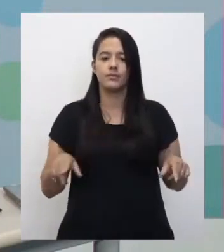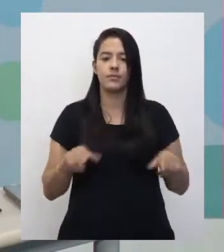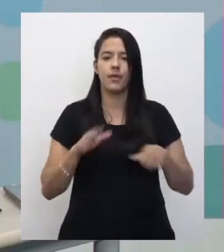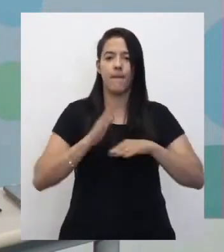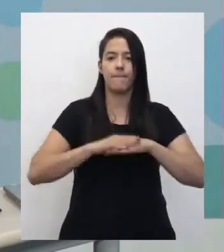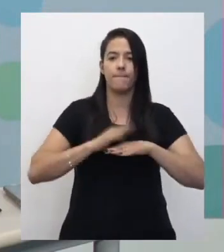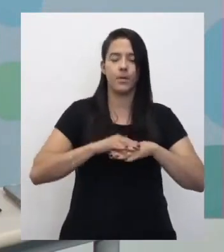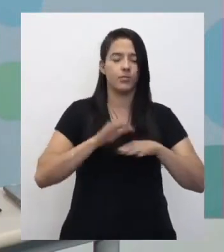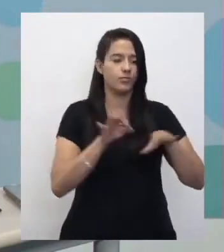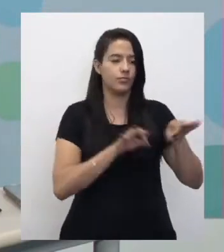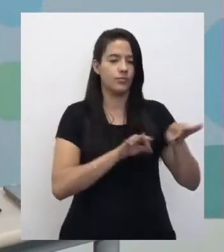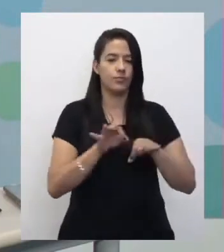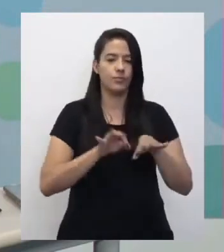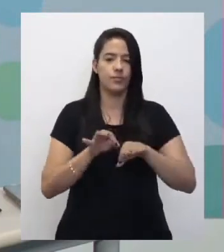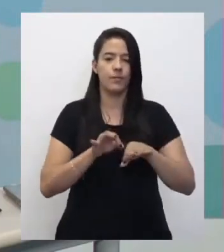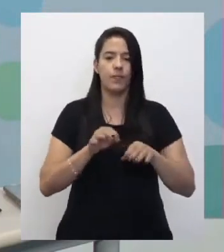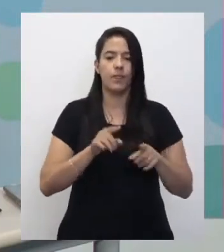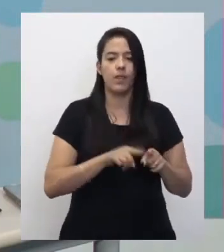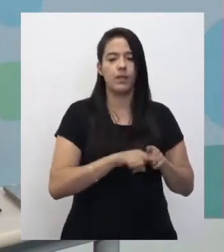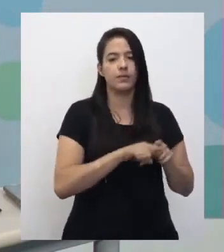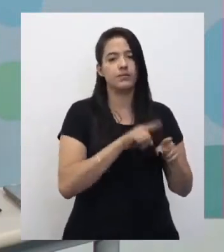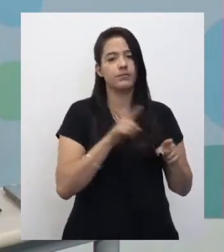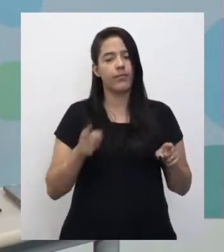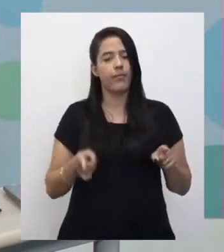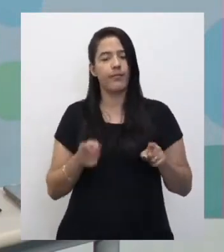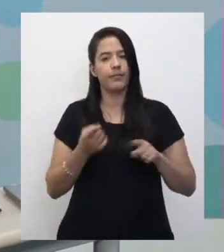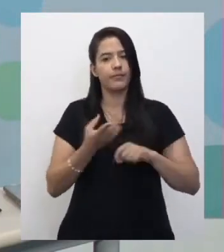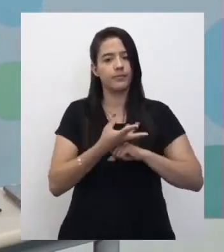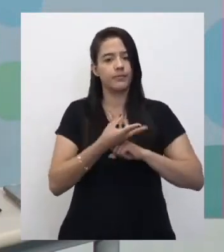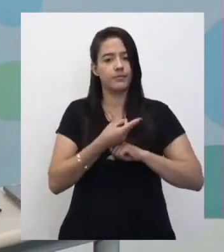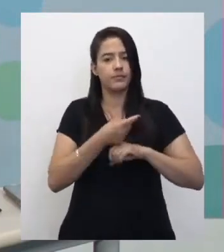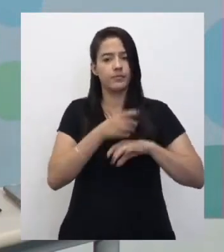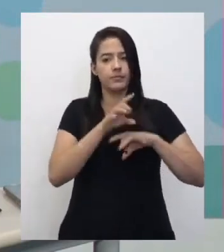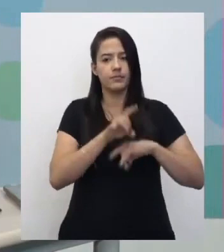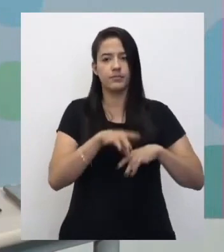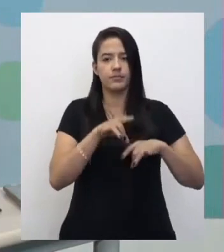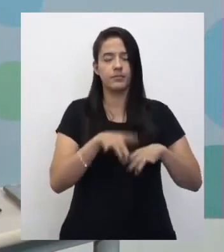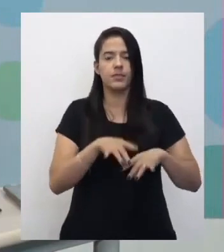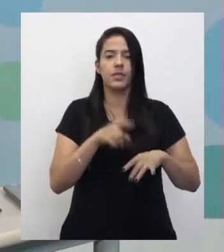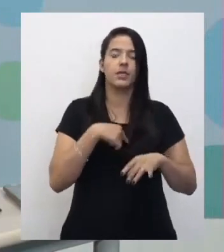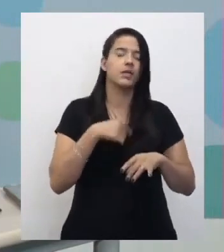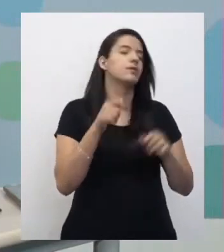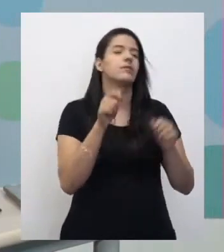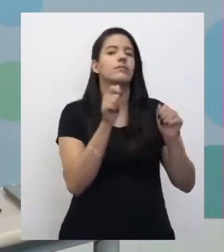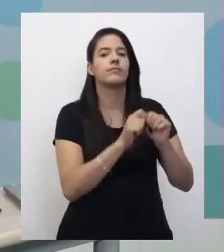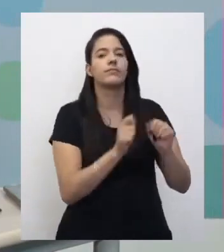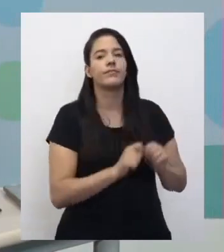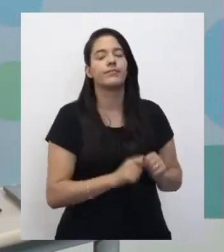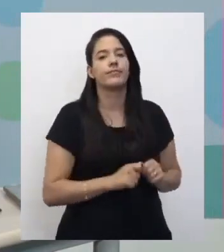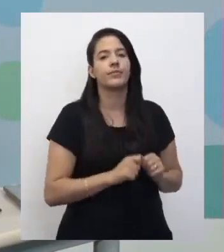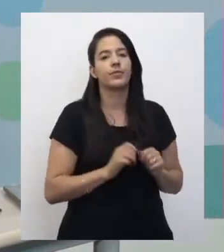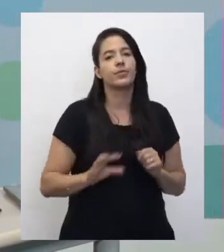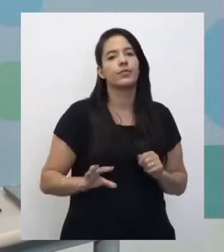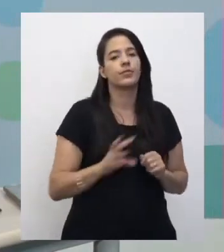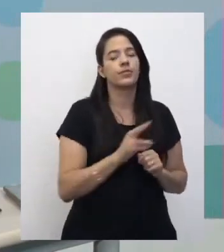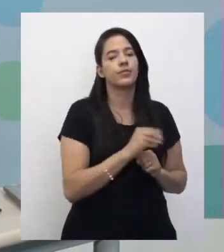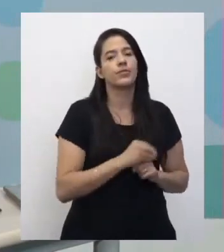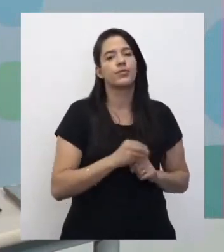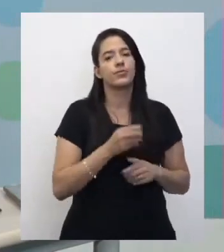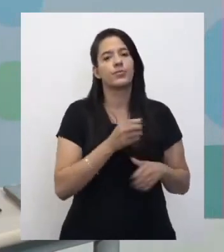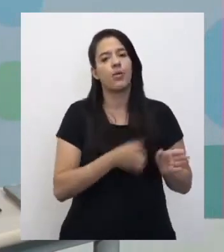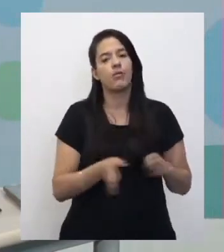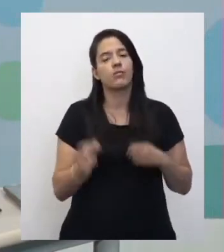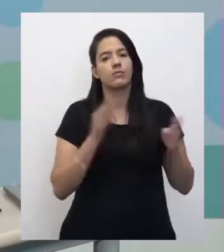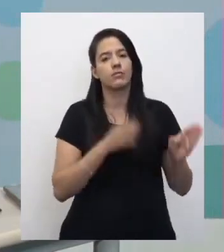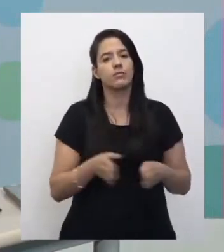aí é o momento da configuração do artesanato, né? Então, vocês vejam que o mestre artesão, ele detém todos os meios de